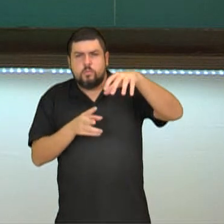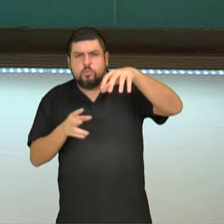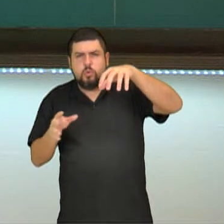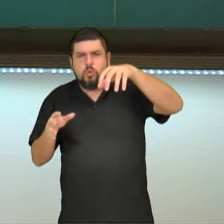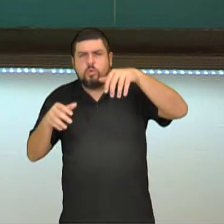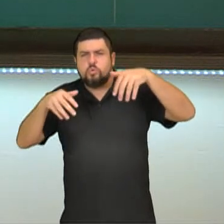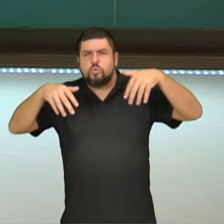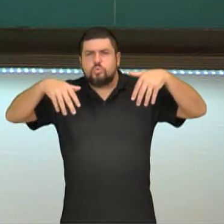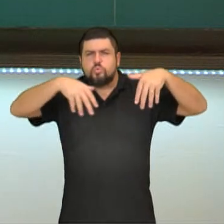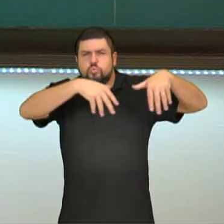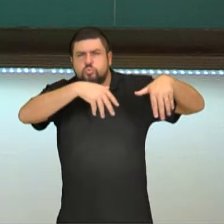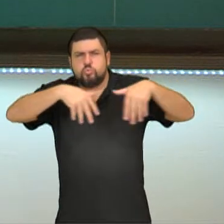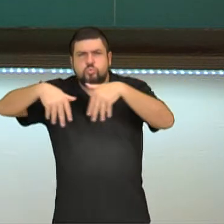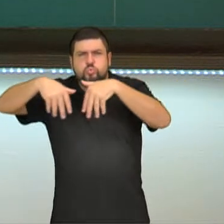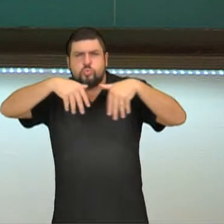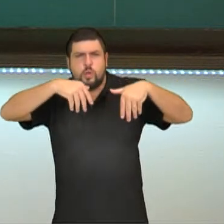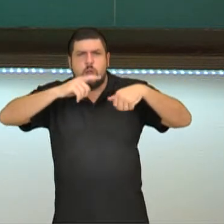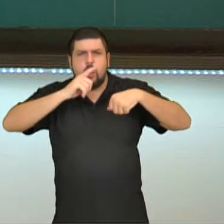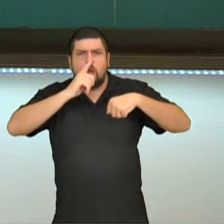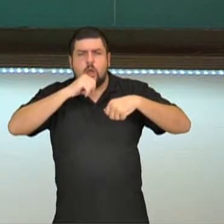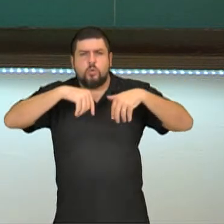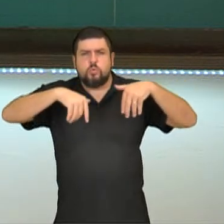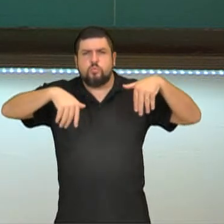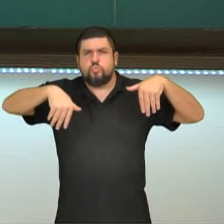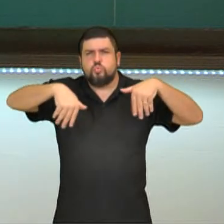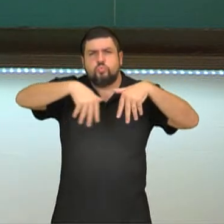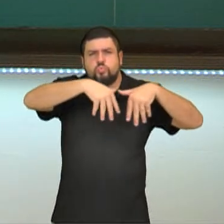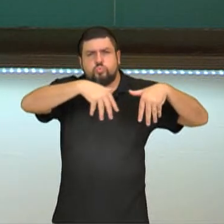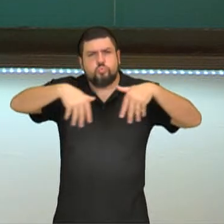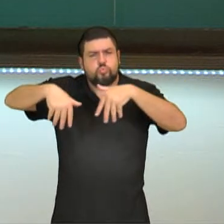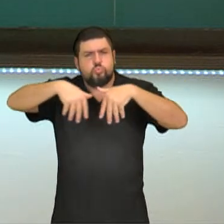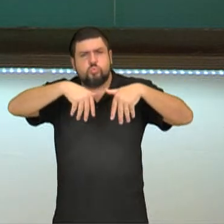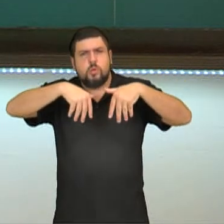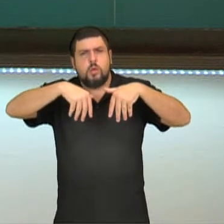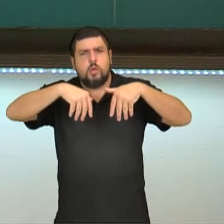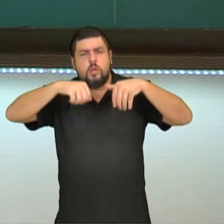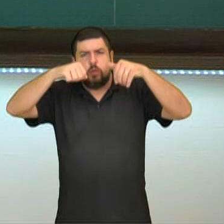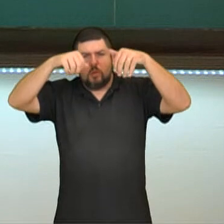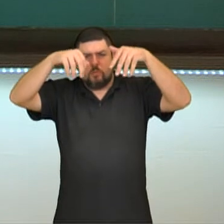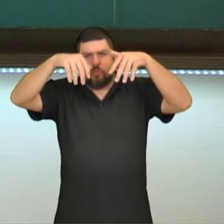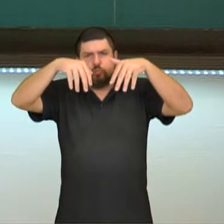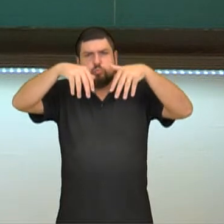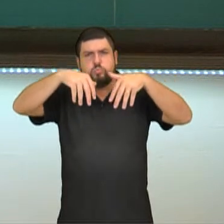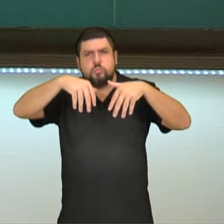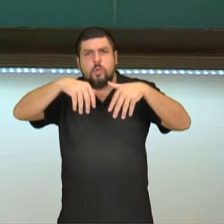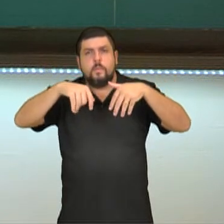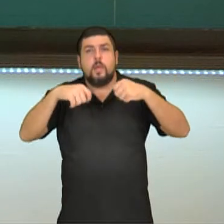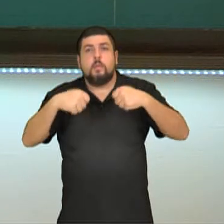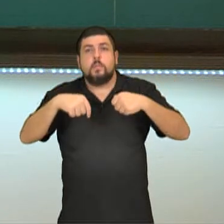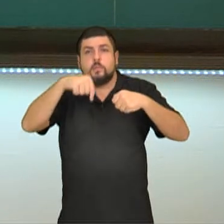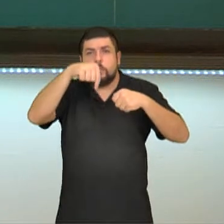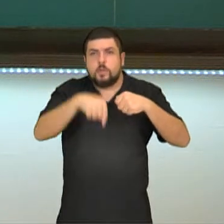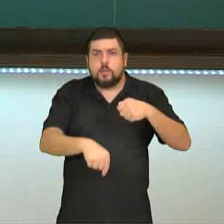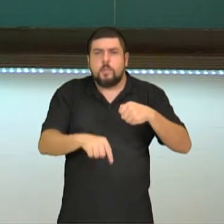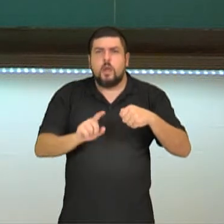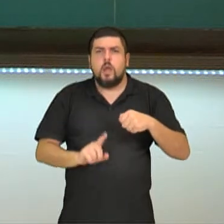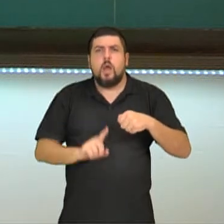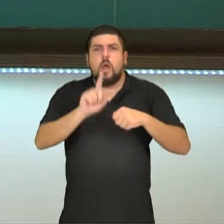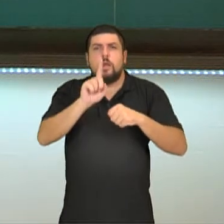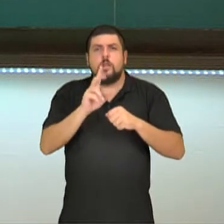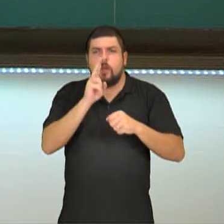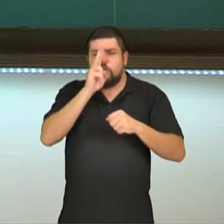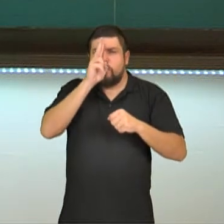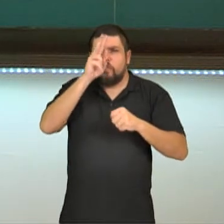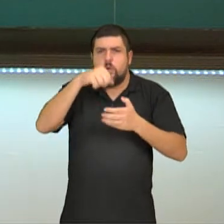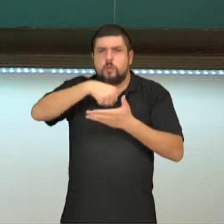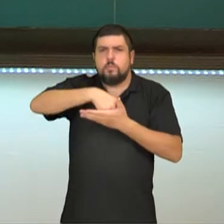ar, né? Esse vapor d'água, entra na região baixa, de baixa pressão, ela tem que continuar indo para uma região de baixa pressão. E sabe aonde que tem região de